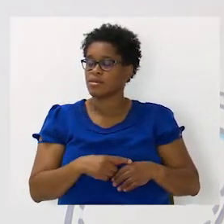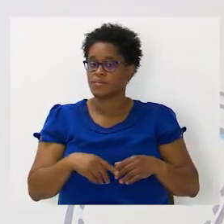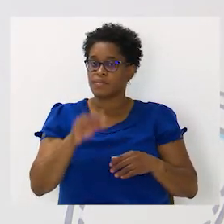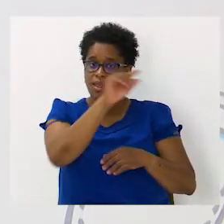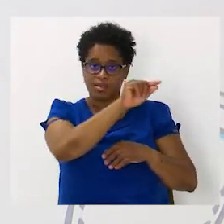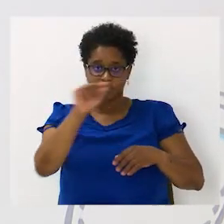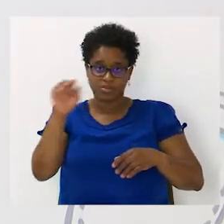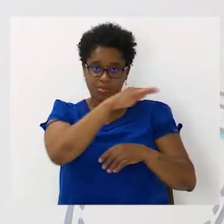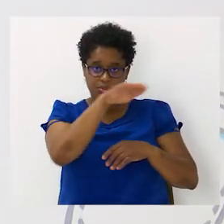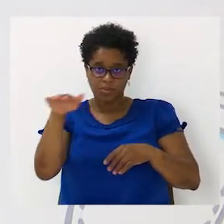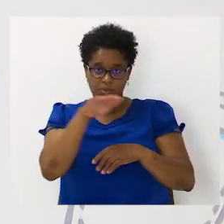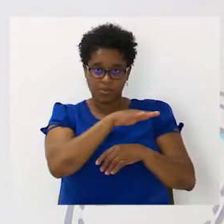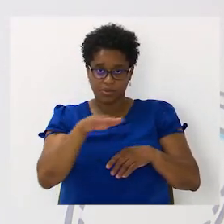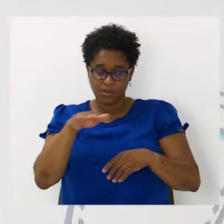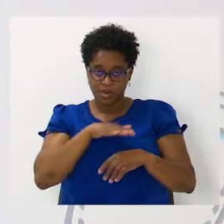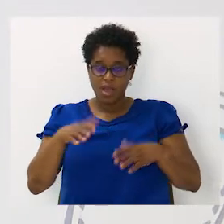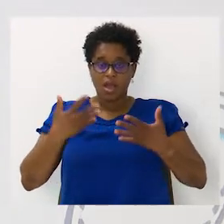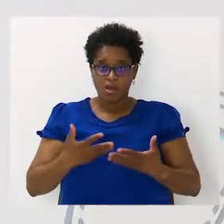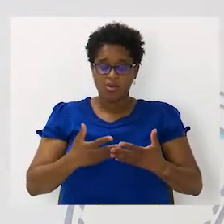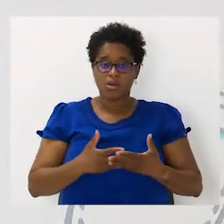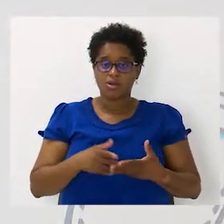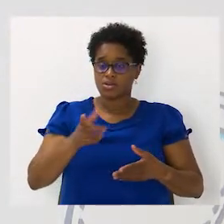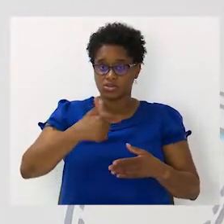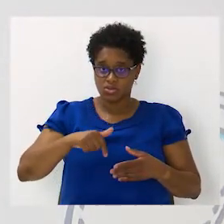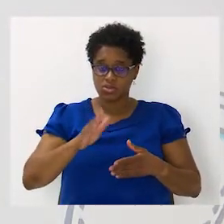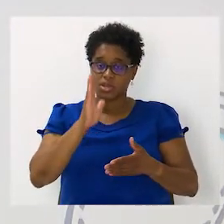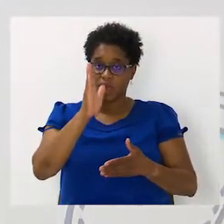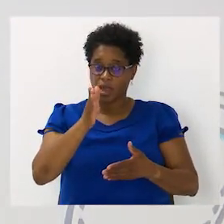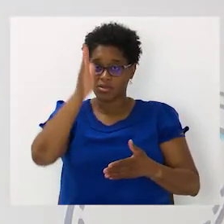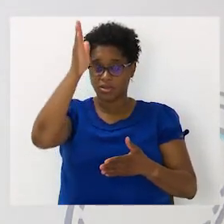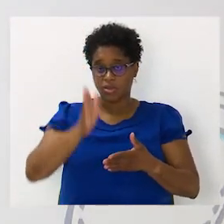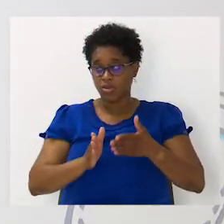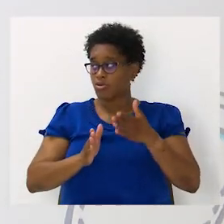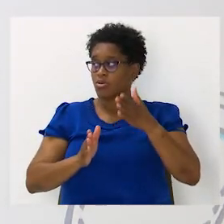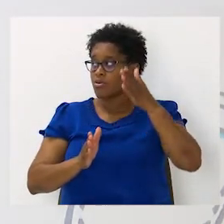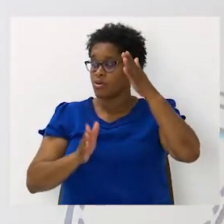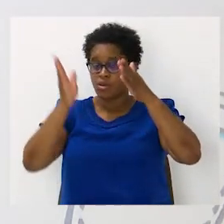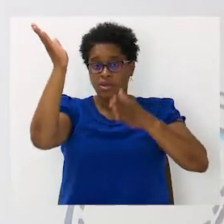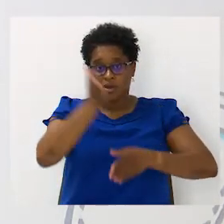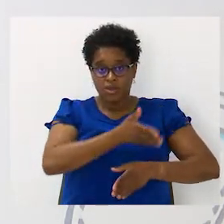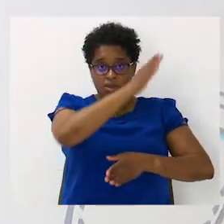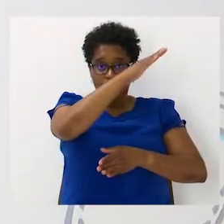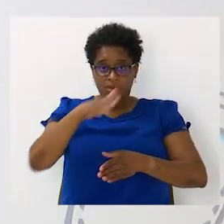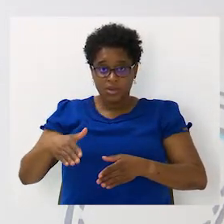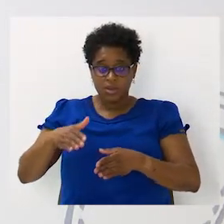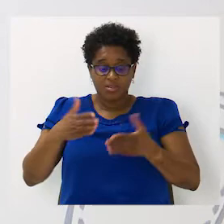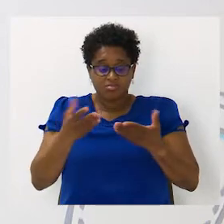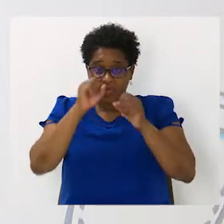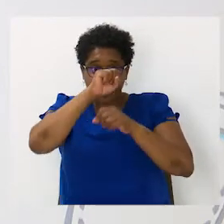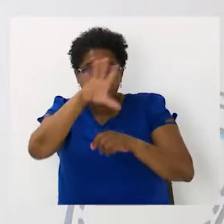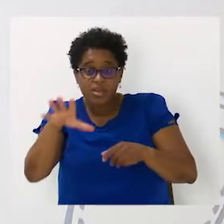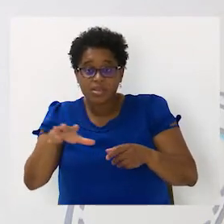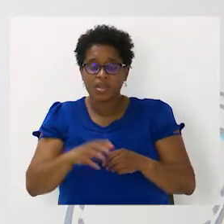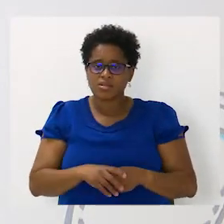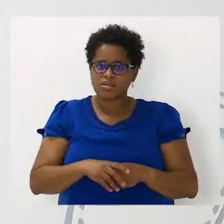problema. Agora as nossas retas transversais, não fiquem espantados. Professor, agora o senhor colocou duas